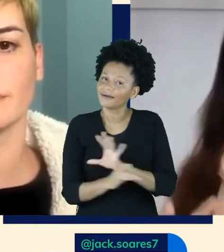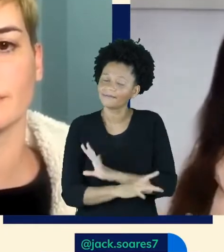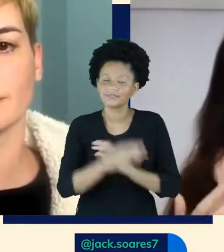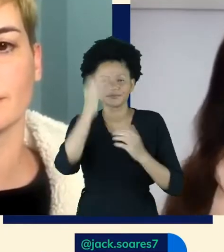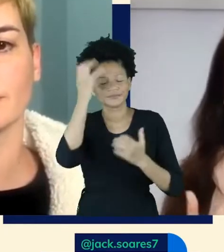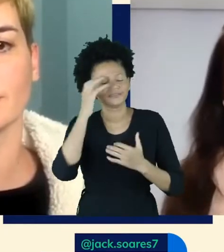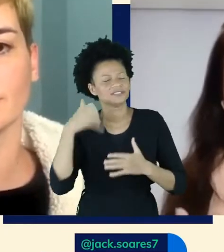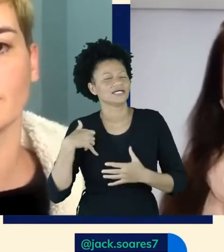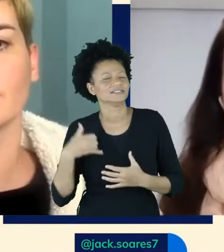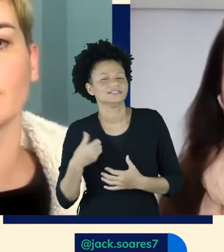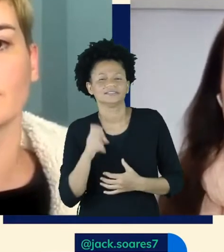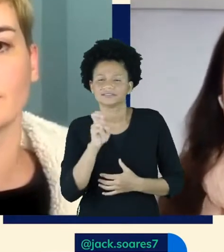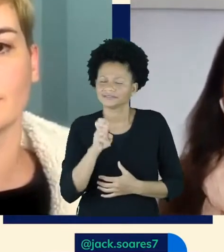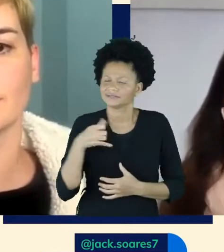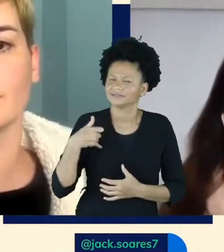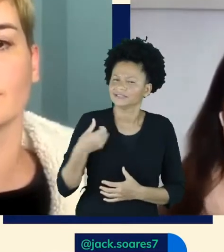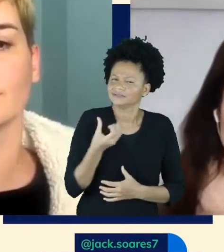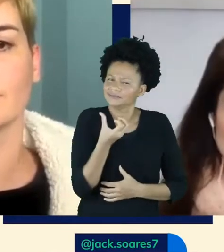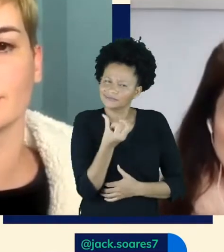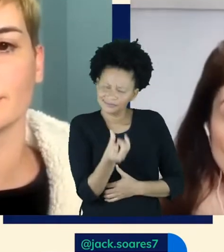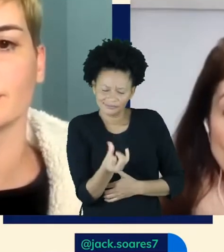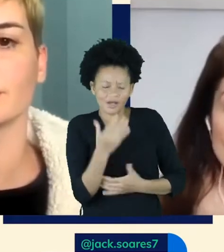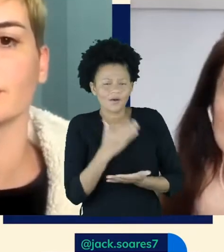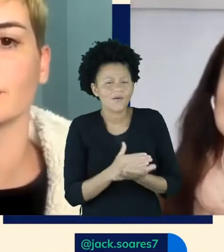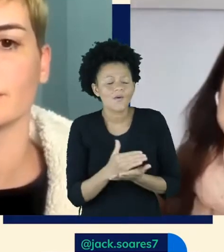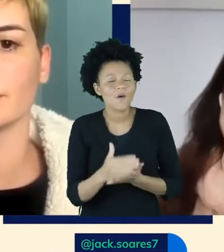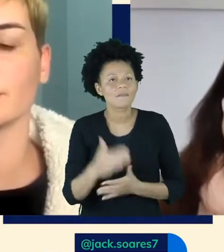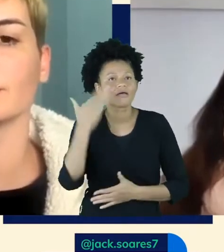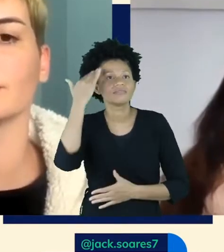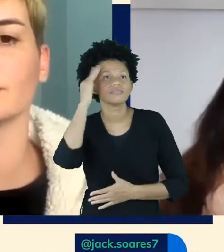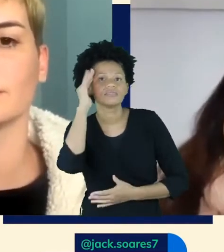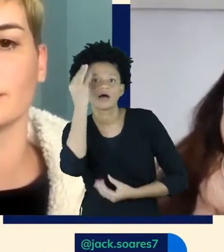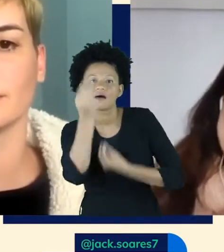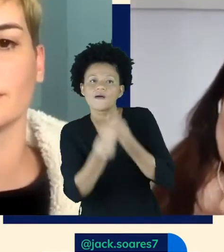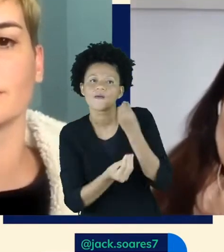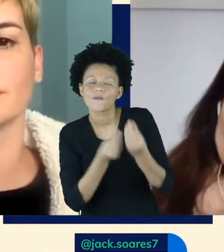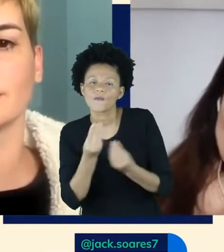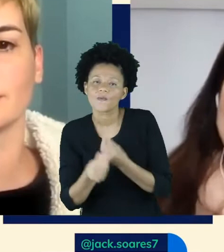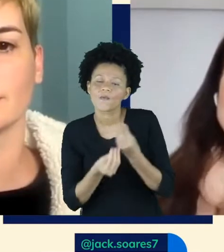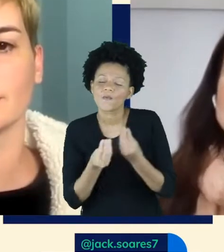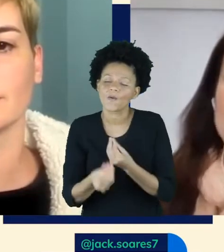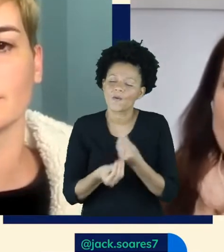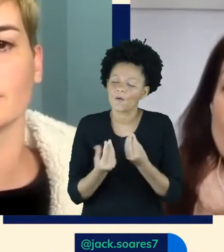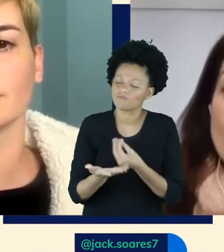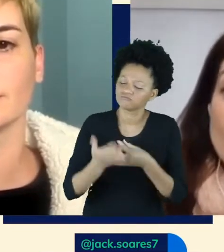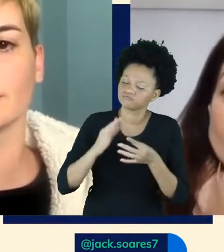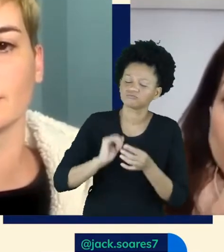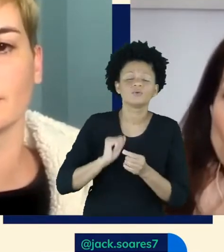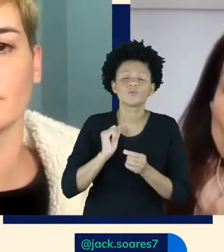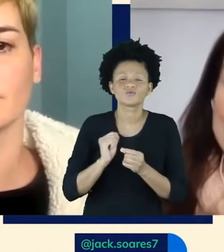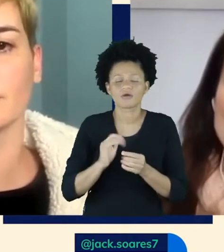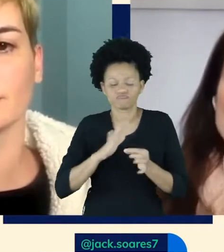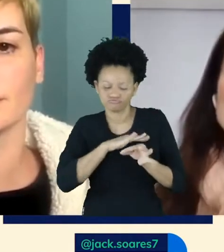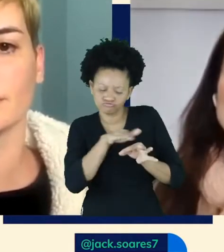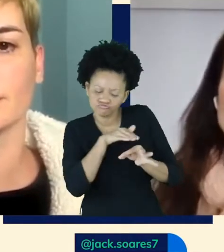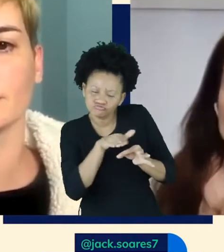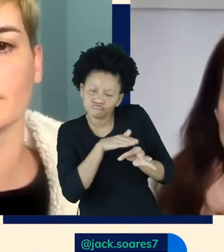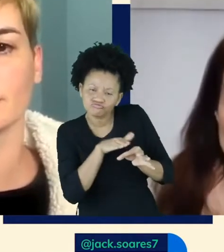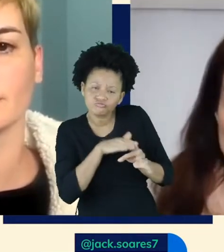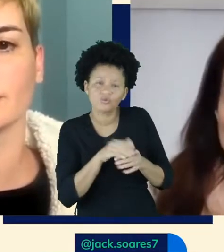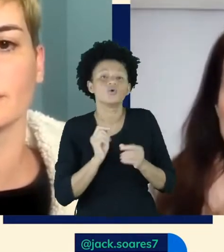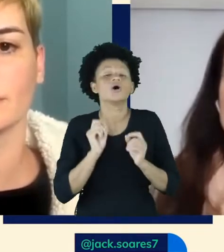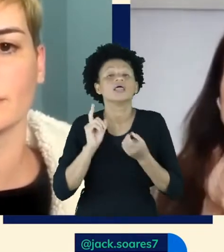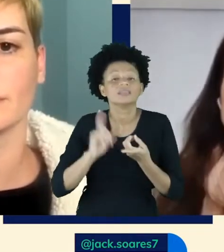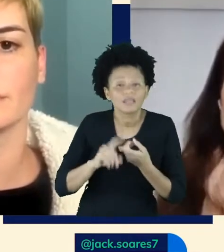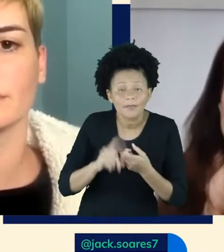ela já começa a ter uma noção de como lavar. A gente tem que ensinar o menino a lavar dentro do prepúcio, tem que ficar